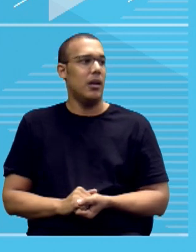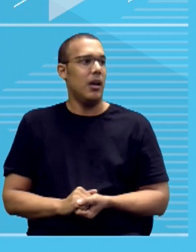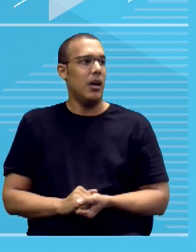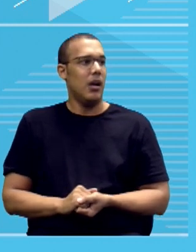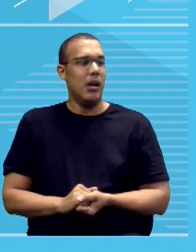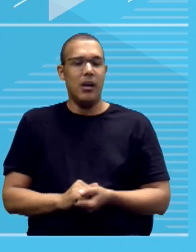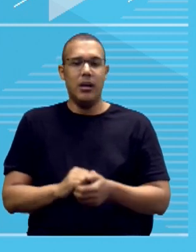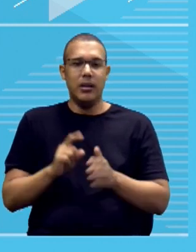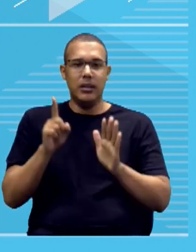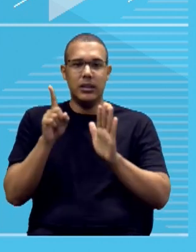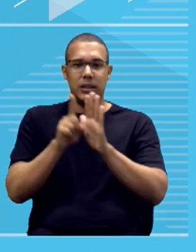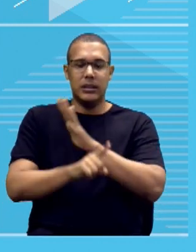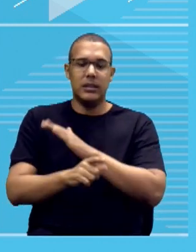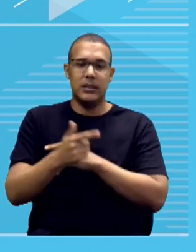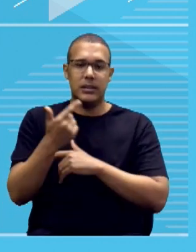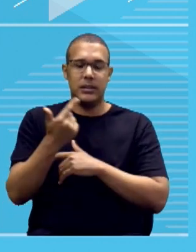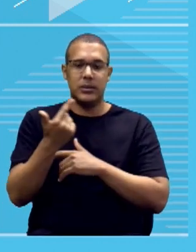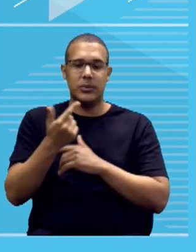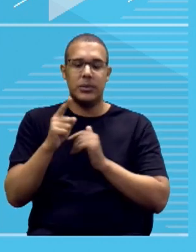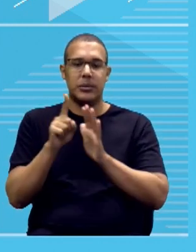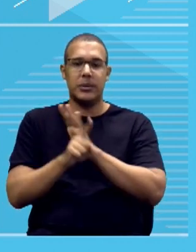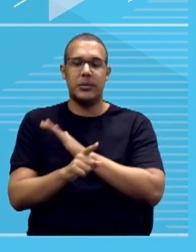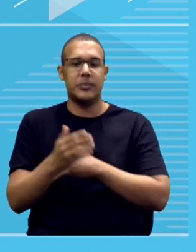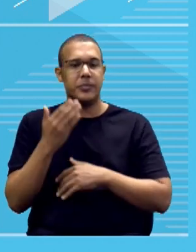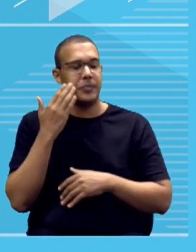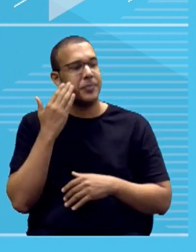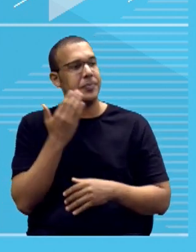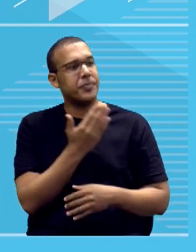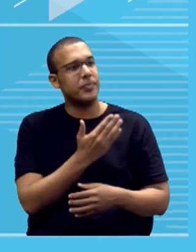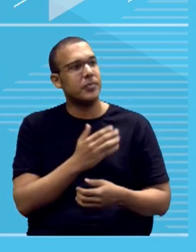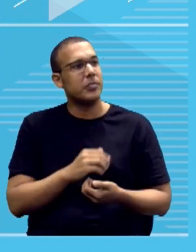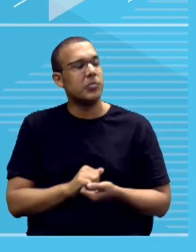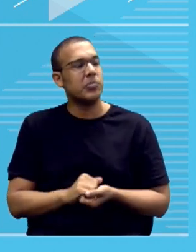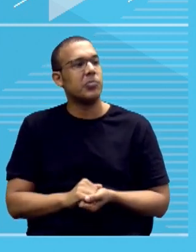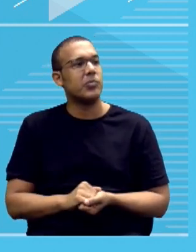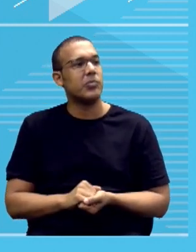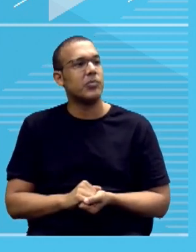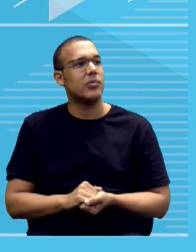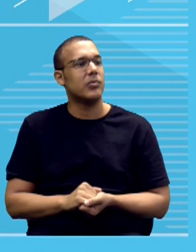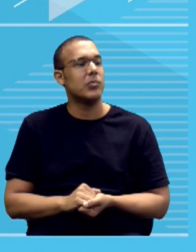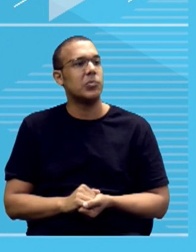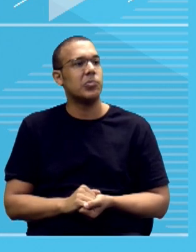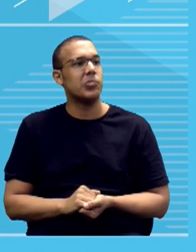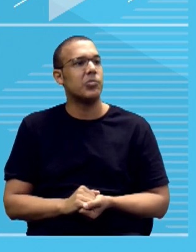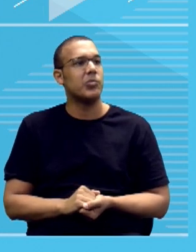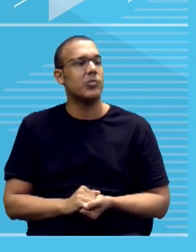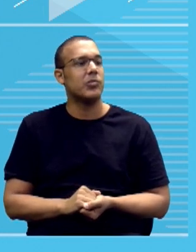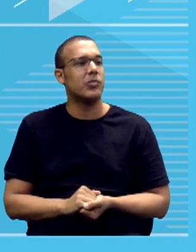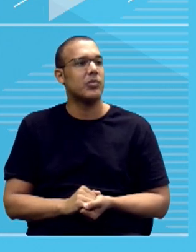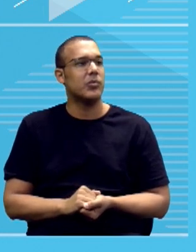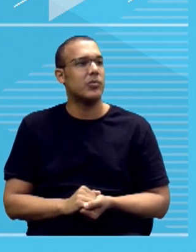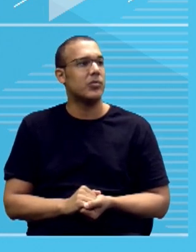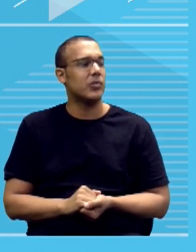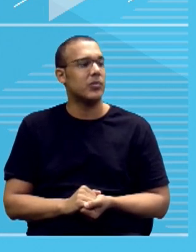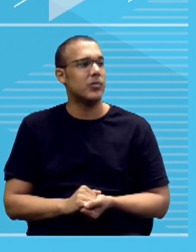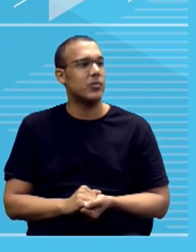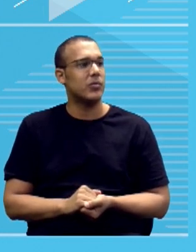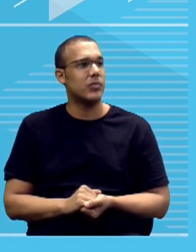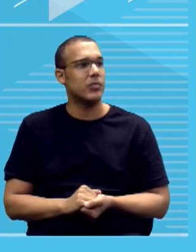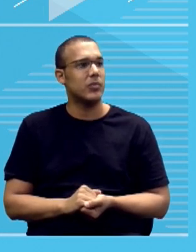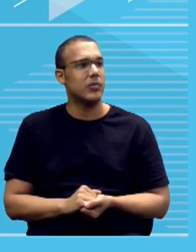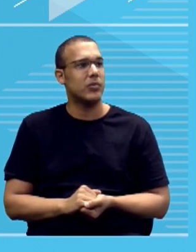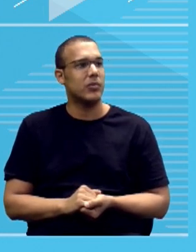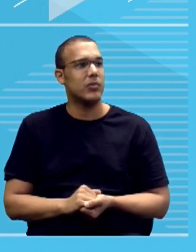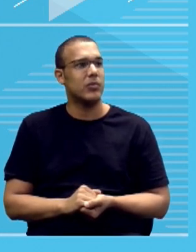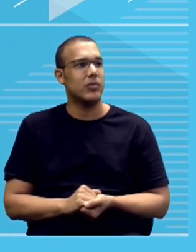Segunda questão, fala o seguinte. Qual será a resistência interna para um gerador que possui uma força